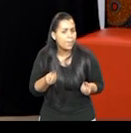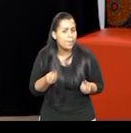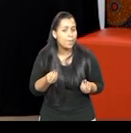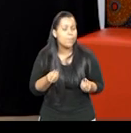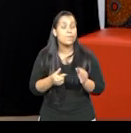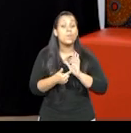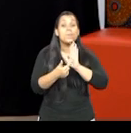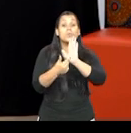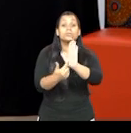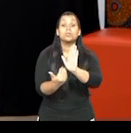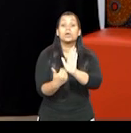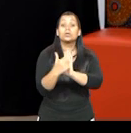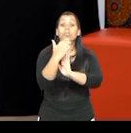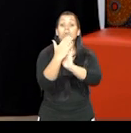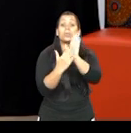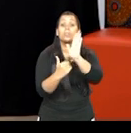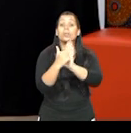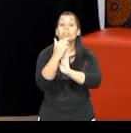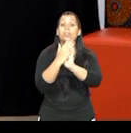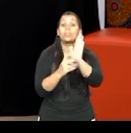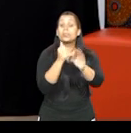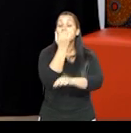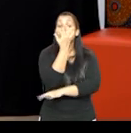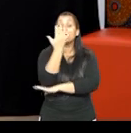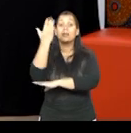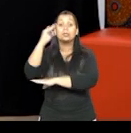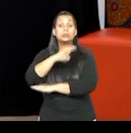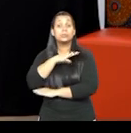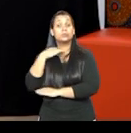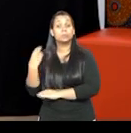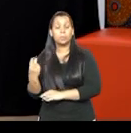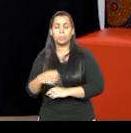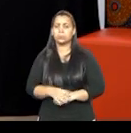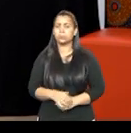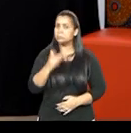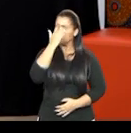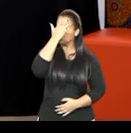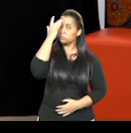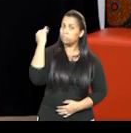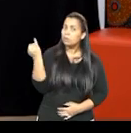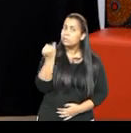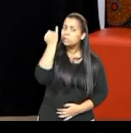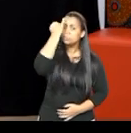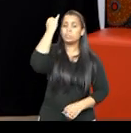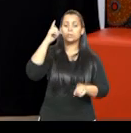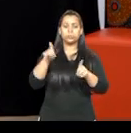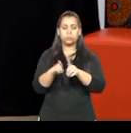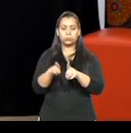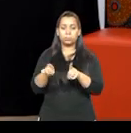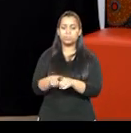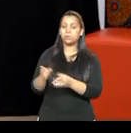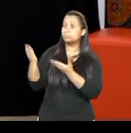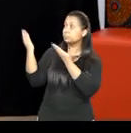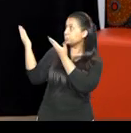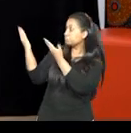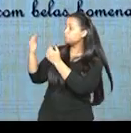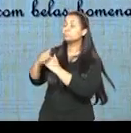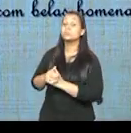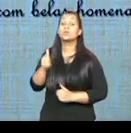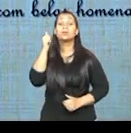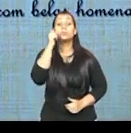suas obras a natureza morta. Outra artista muito importante nesse contexto é a Maria